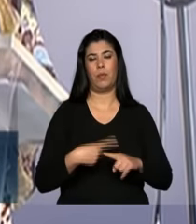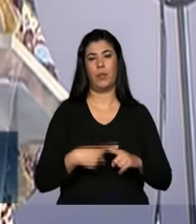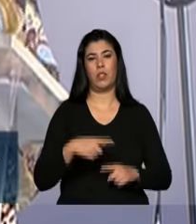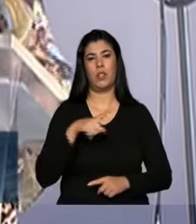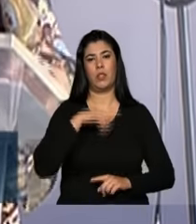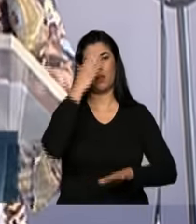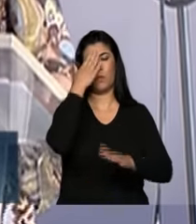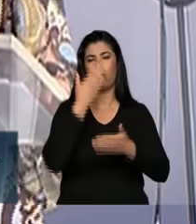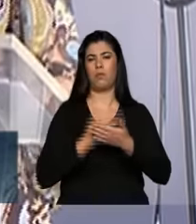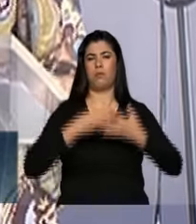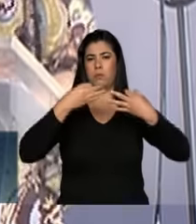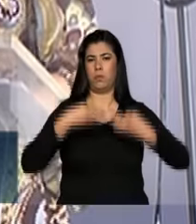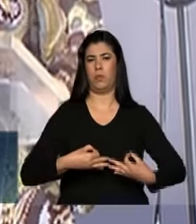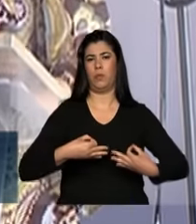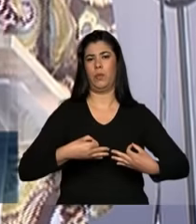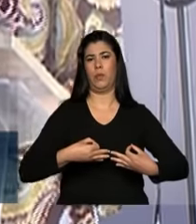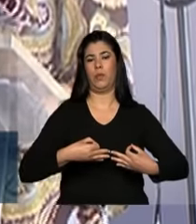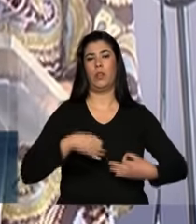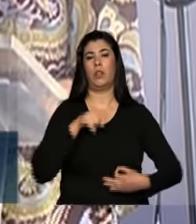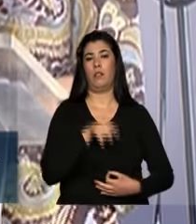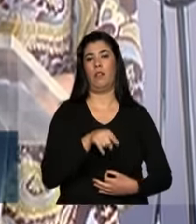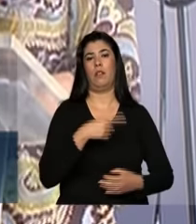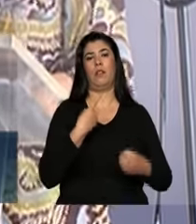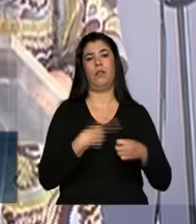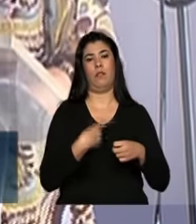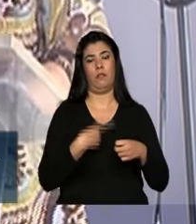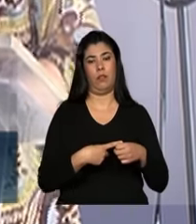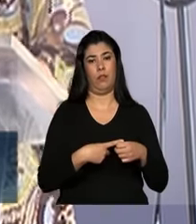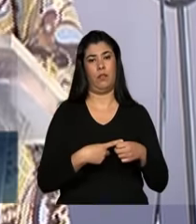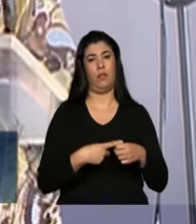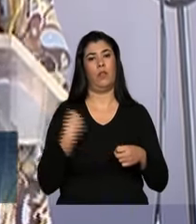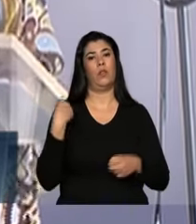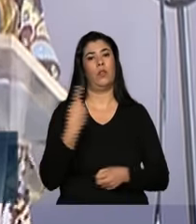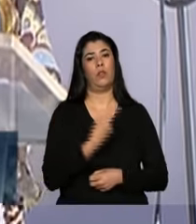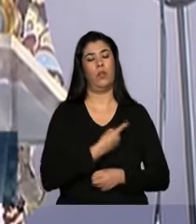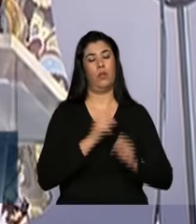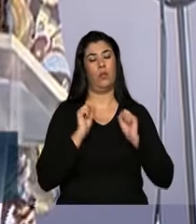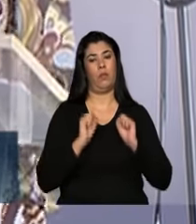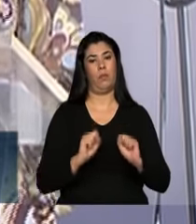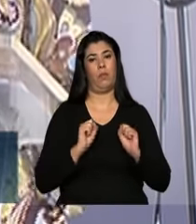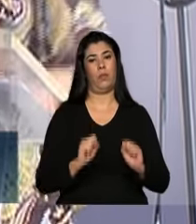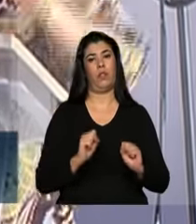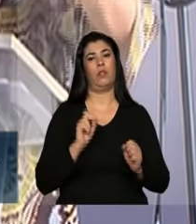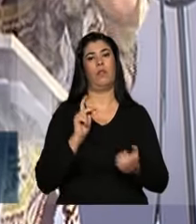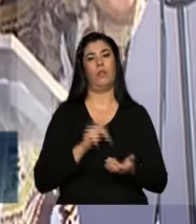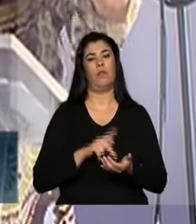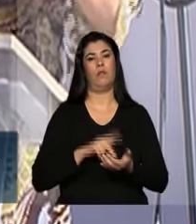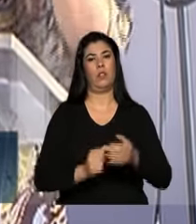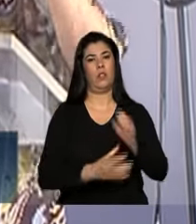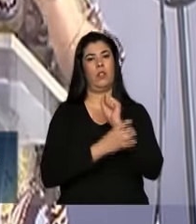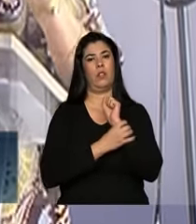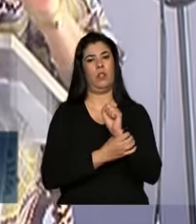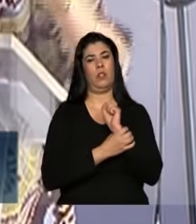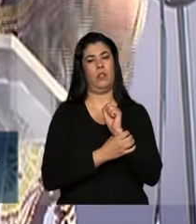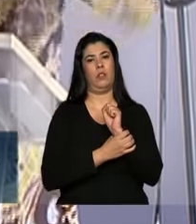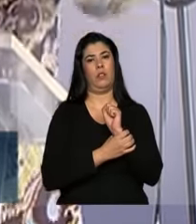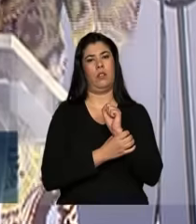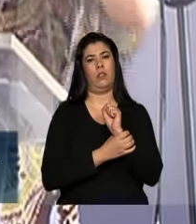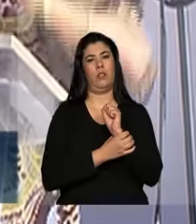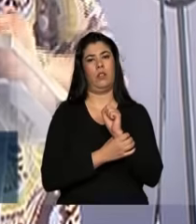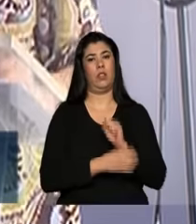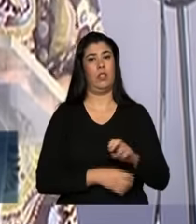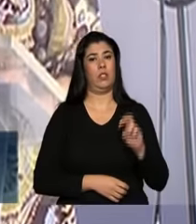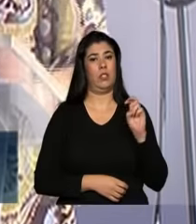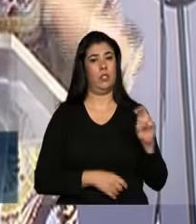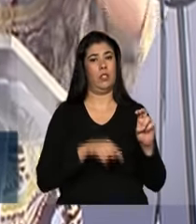tenho certeza que uma cidade em que nós podemos garantir que 5 de